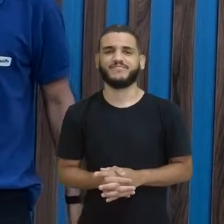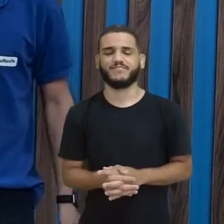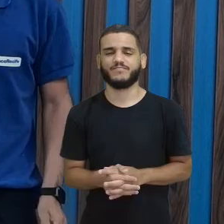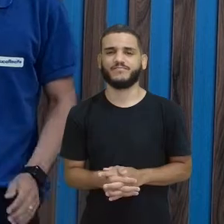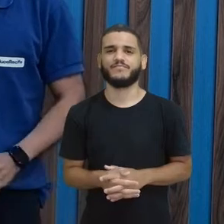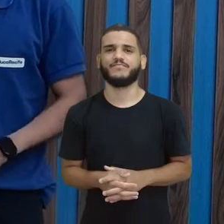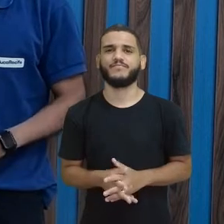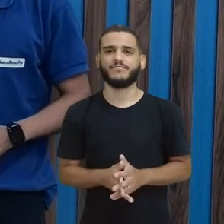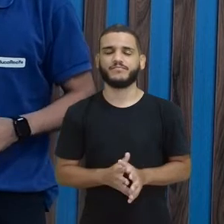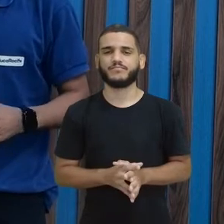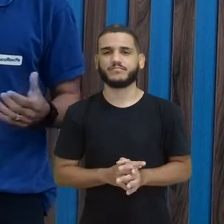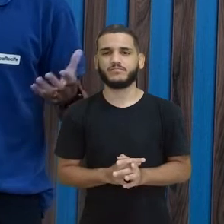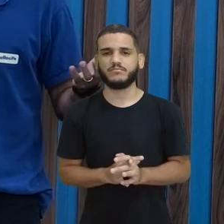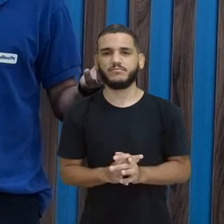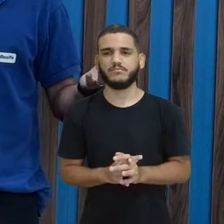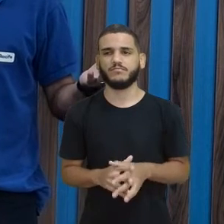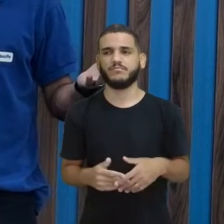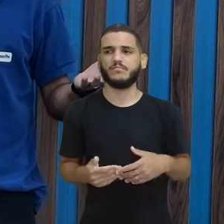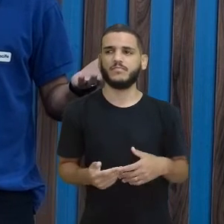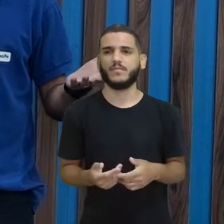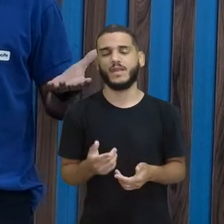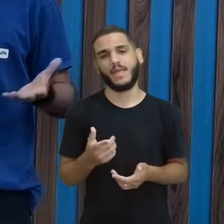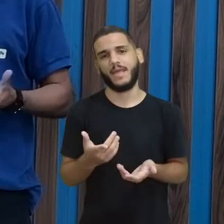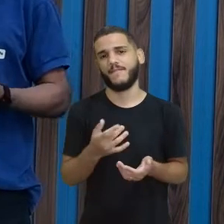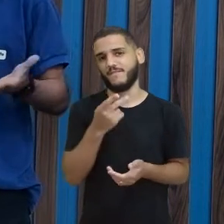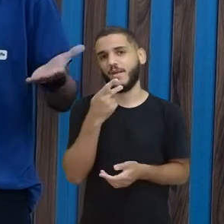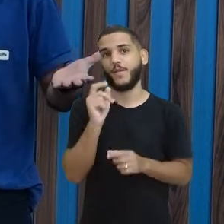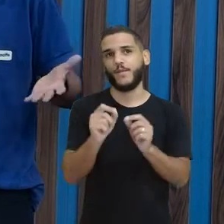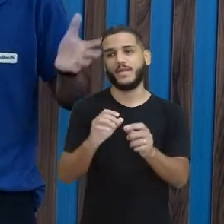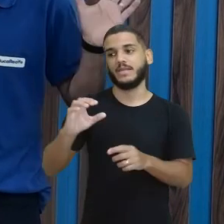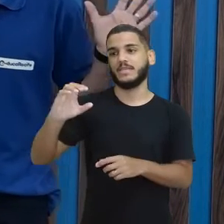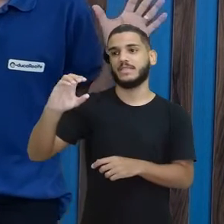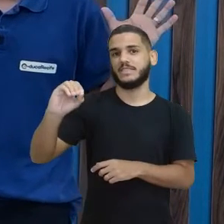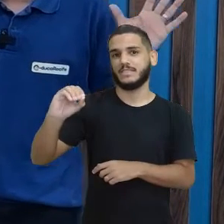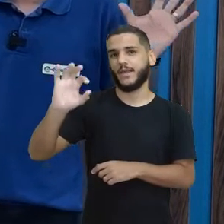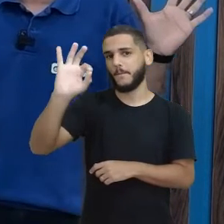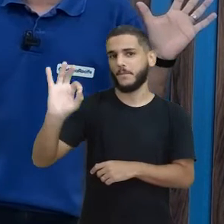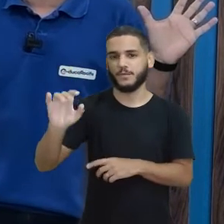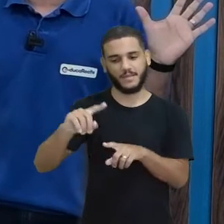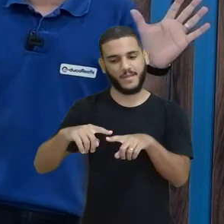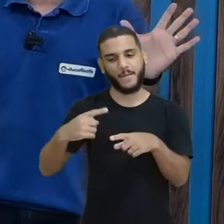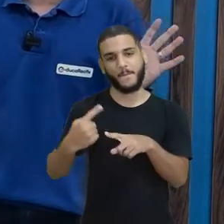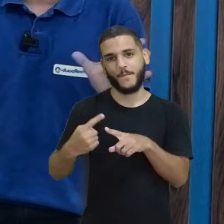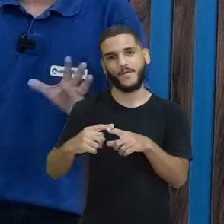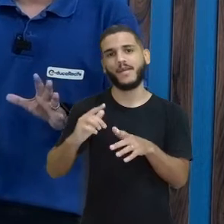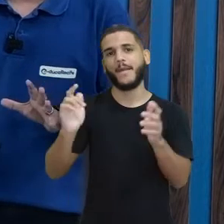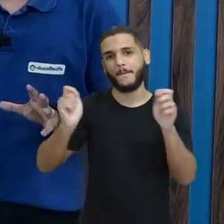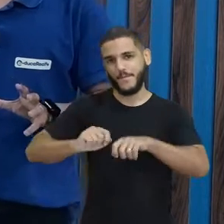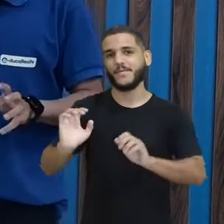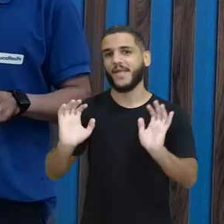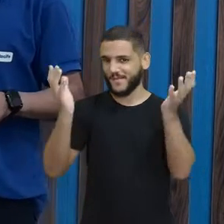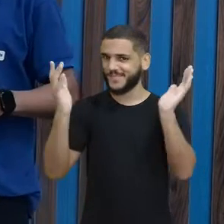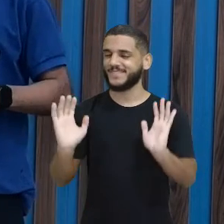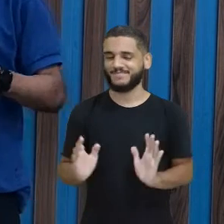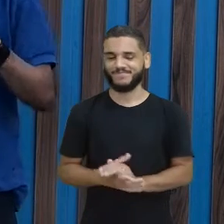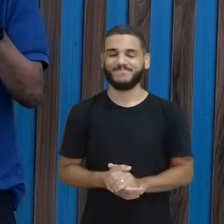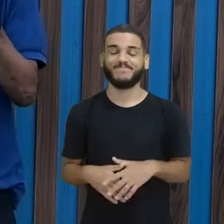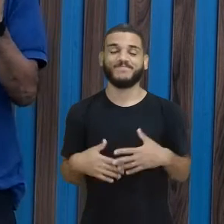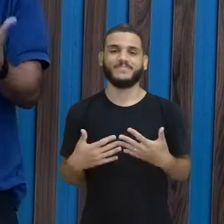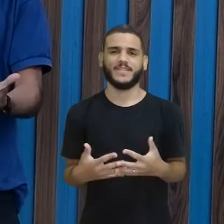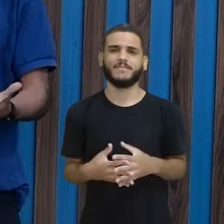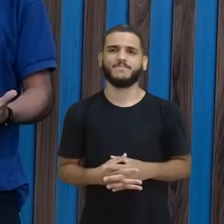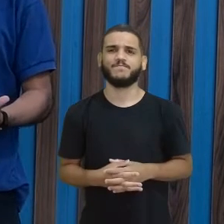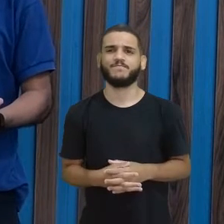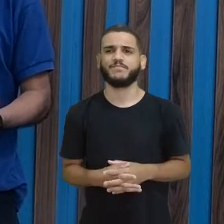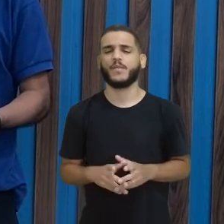aqui no Recife, tá bom? A gente não diz 0%, porque ninguém sabe o que pode acontecer, como eu disse a vocês, né? E como a gente consegue